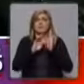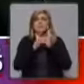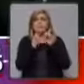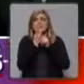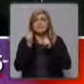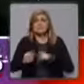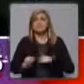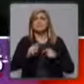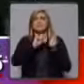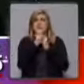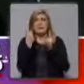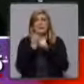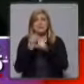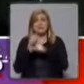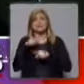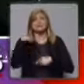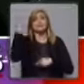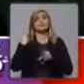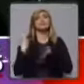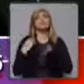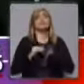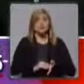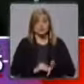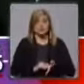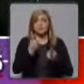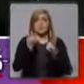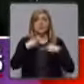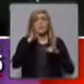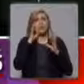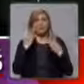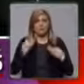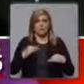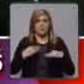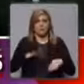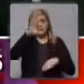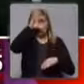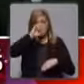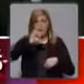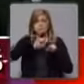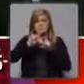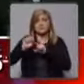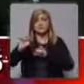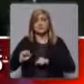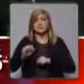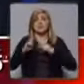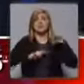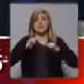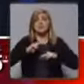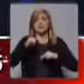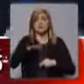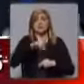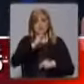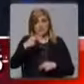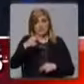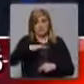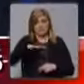austeridade, sobre as reformas, esse terá lugar na próxima segunda-feira, numa reunião normal dos ministros das Finanças da Zona Euro. António, não havendo